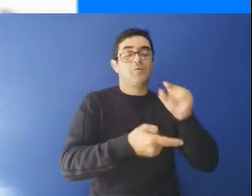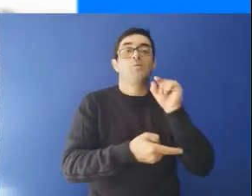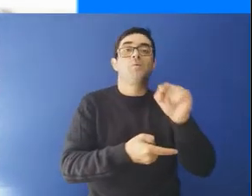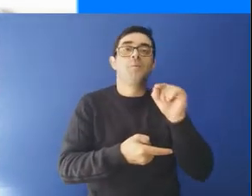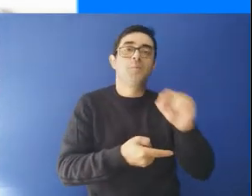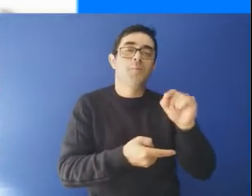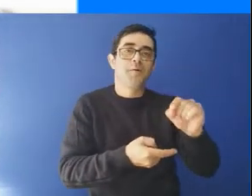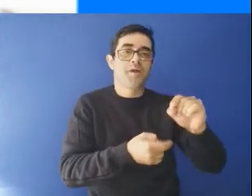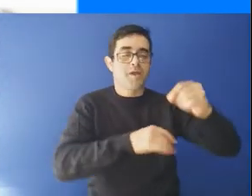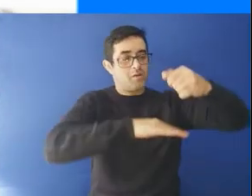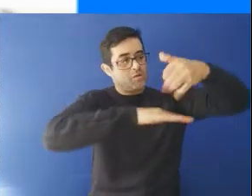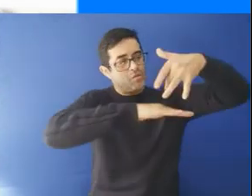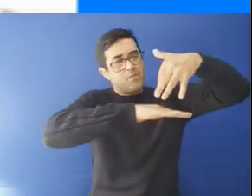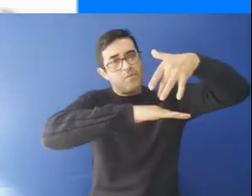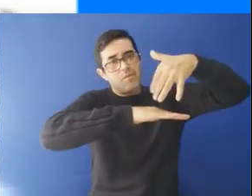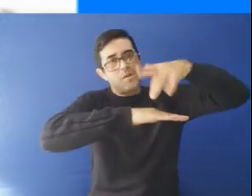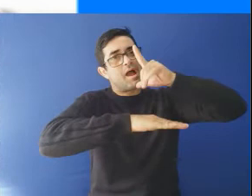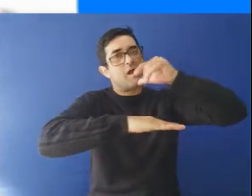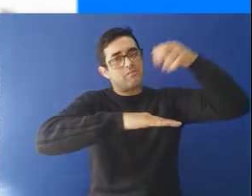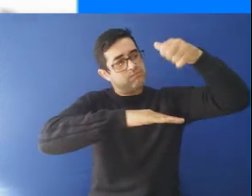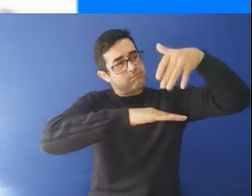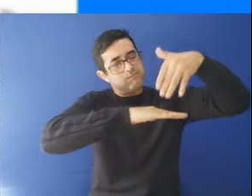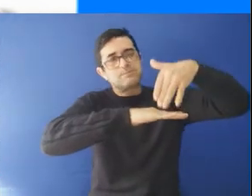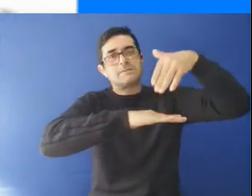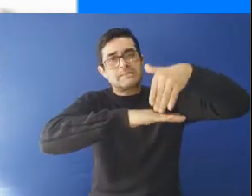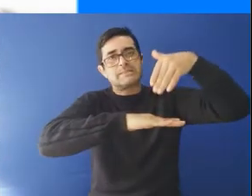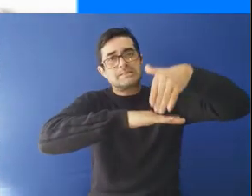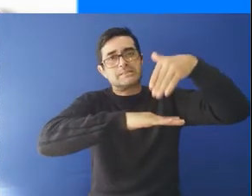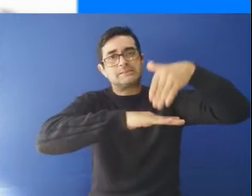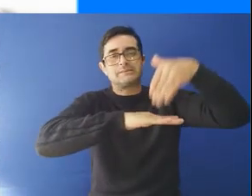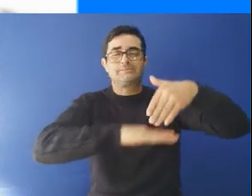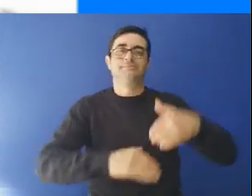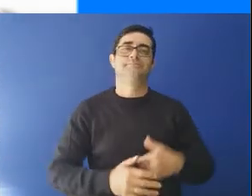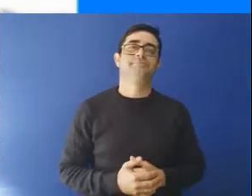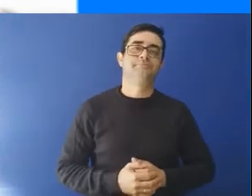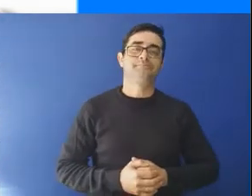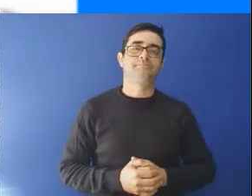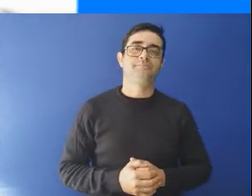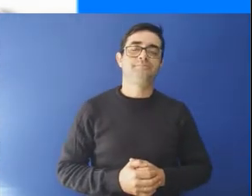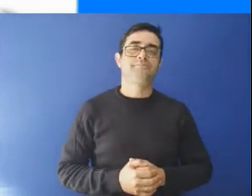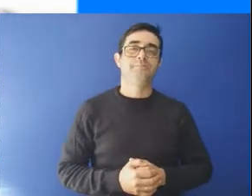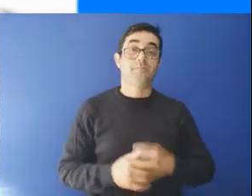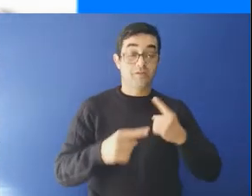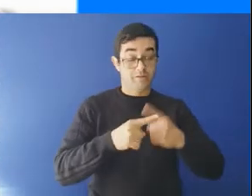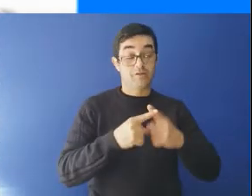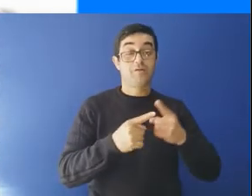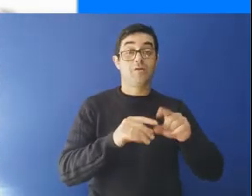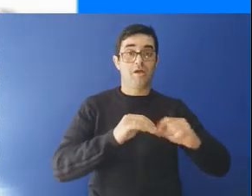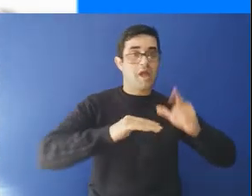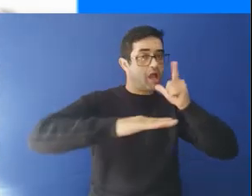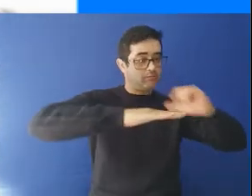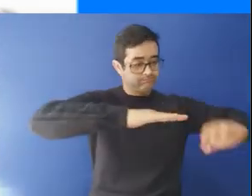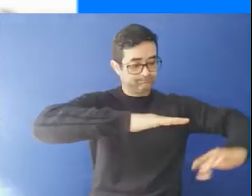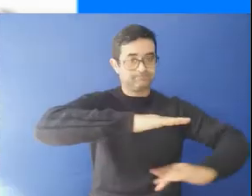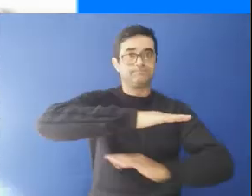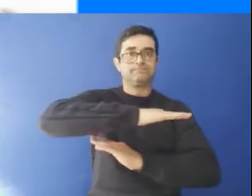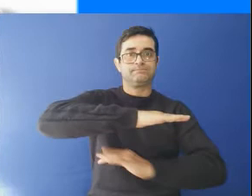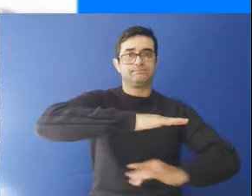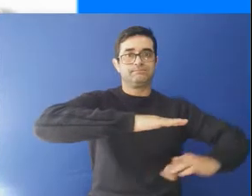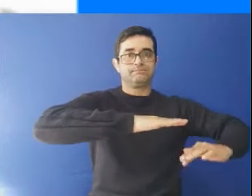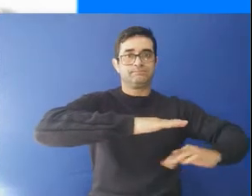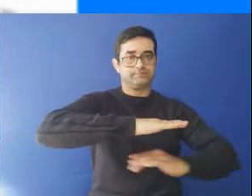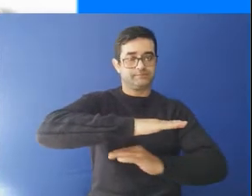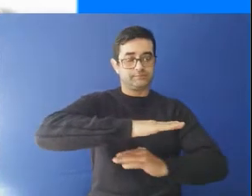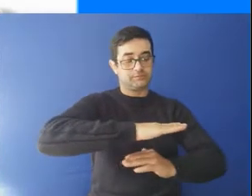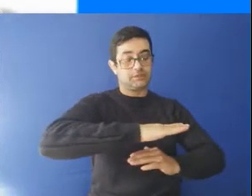impermeável e isso acaba protegendo os lençóis subterrâneos. É comum que solos desse tipo tenham uma